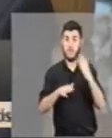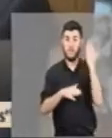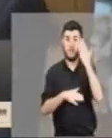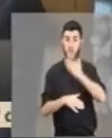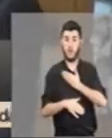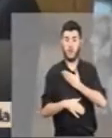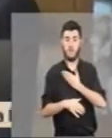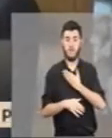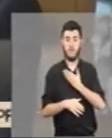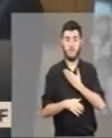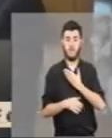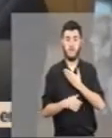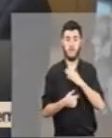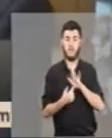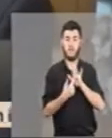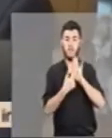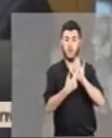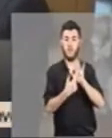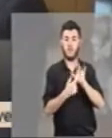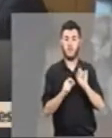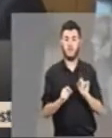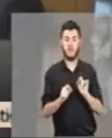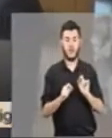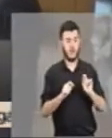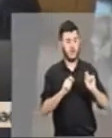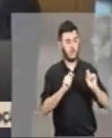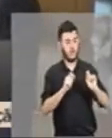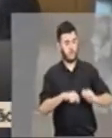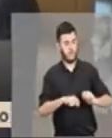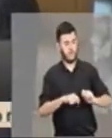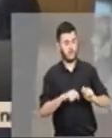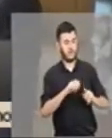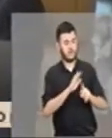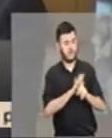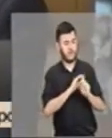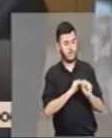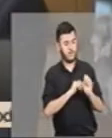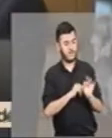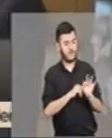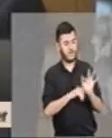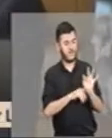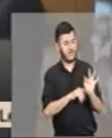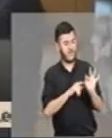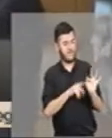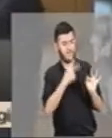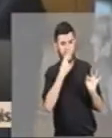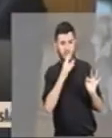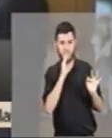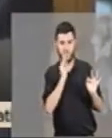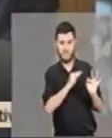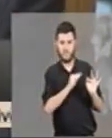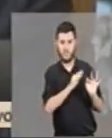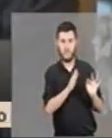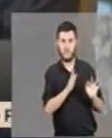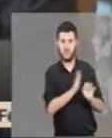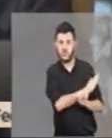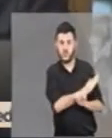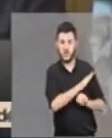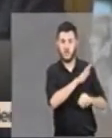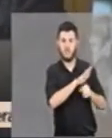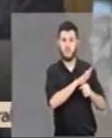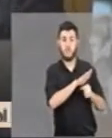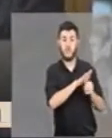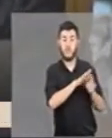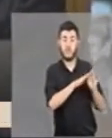a usurpação da competência penal originária do Supremo Tribunal Federal. Caso envolvendo a